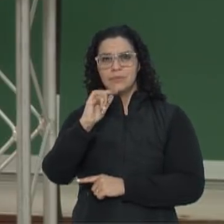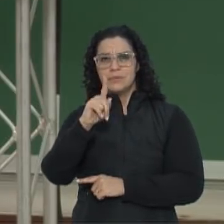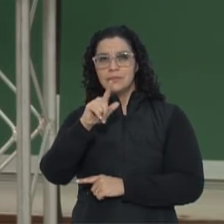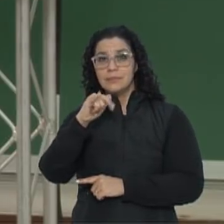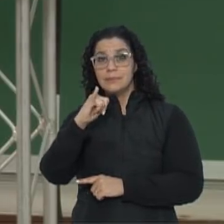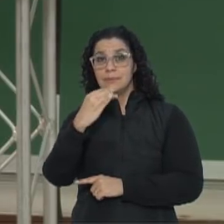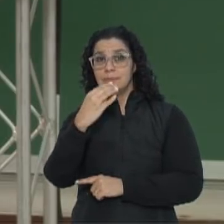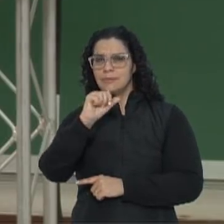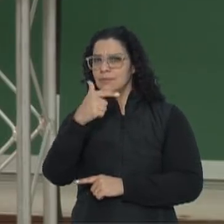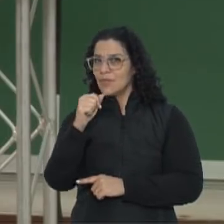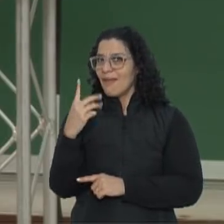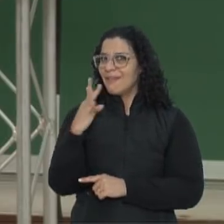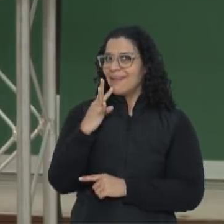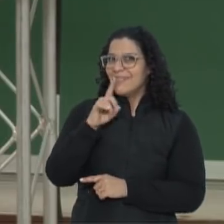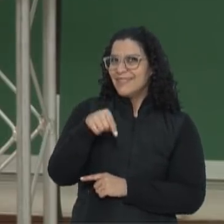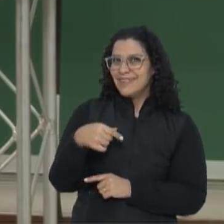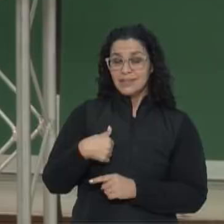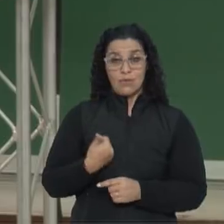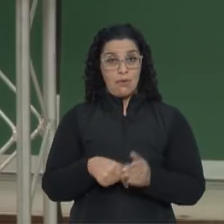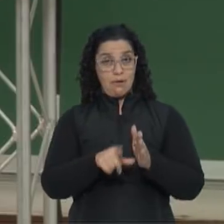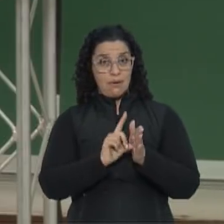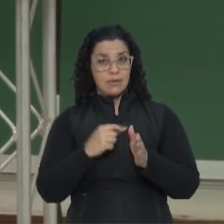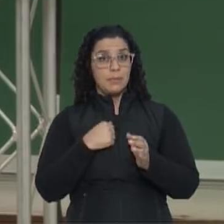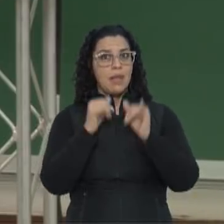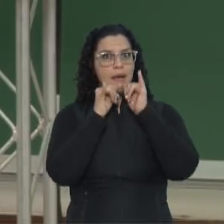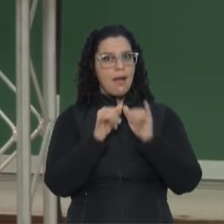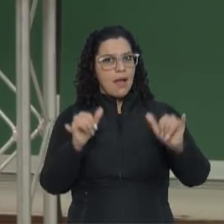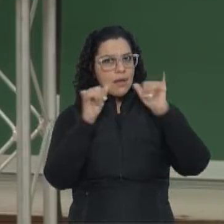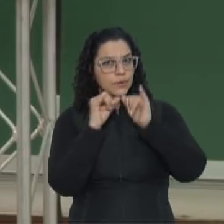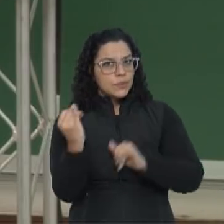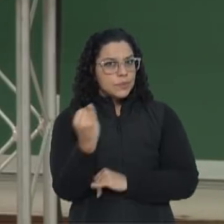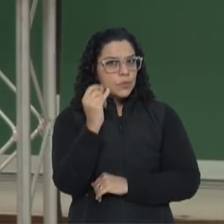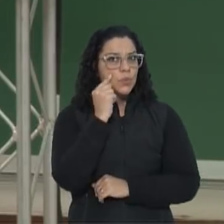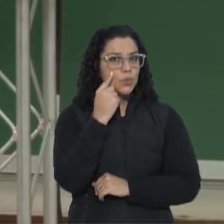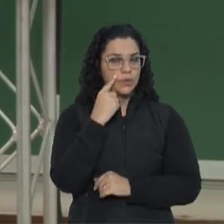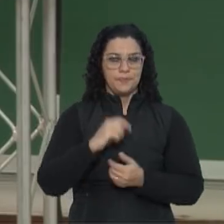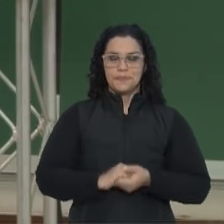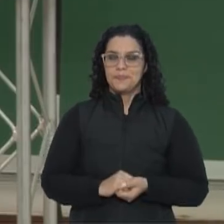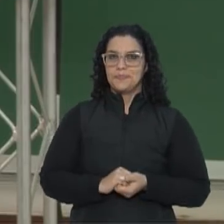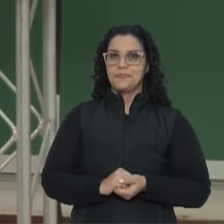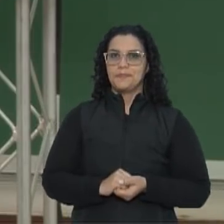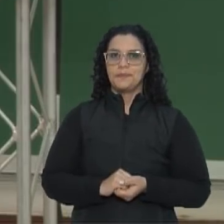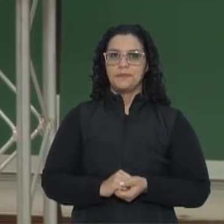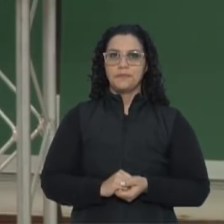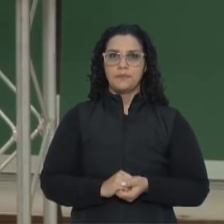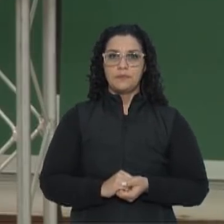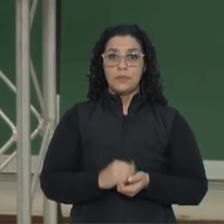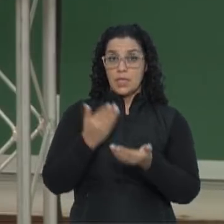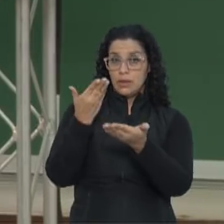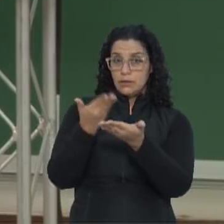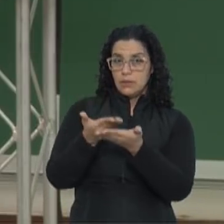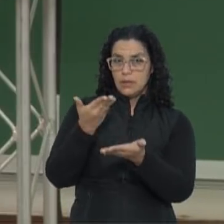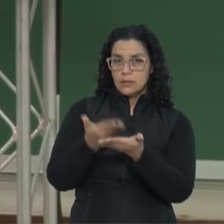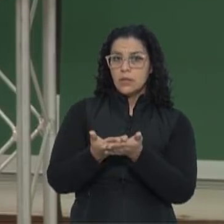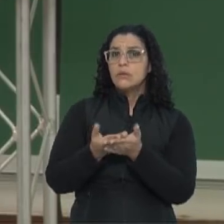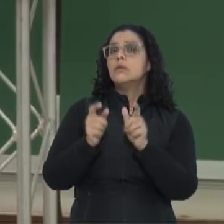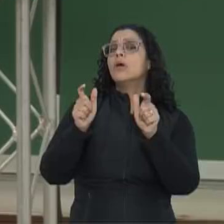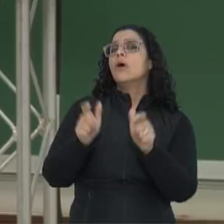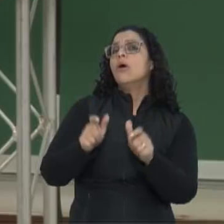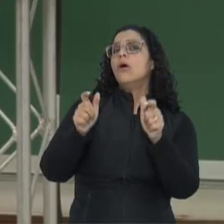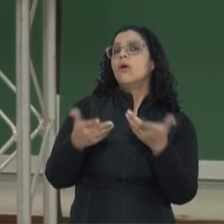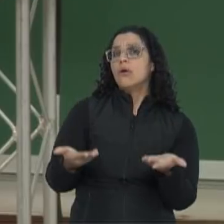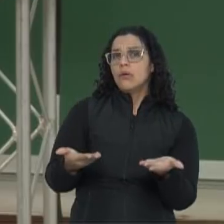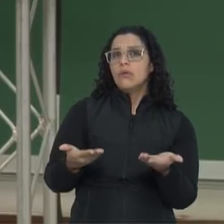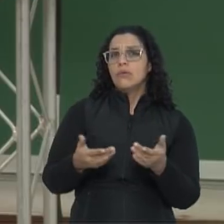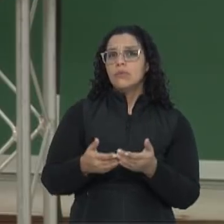Multiplicação é legal, né? Antes, alguns recados para vocês. Vamos lá. Essas aulas estão disponíveis